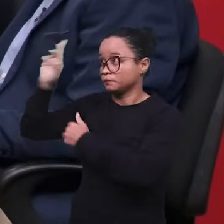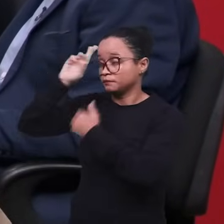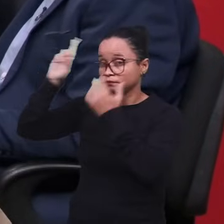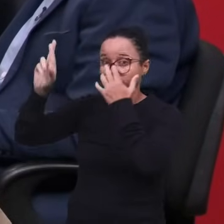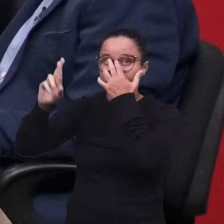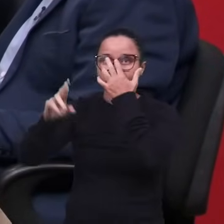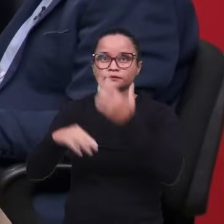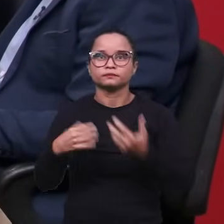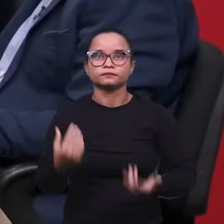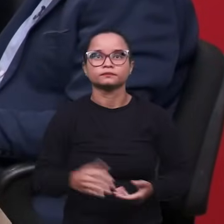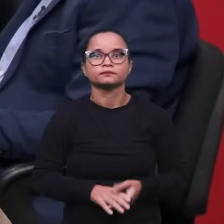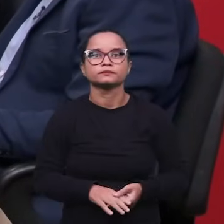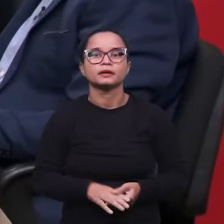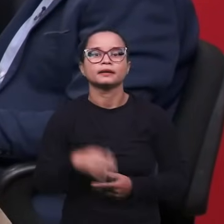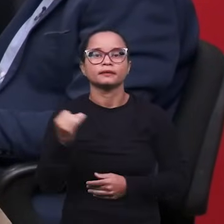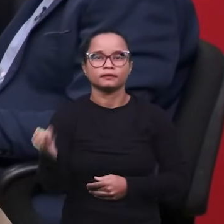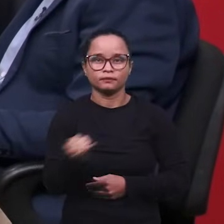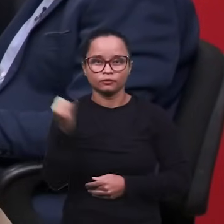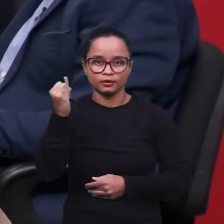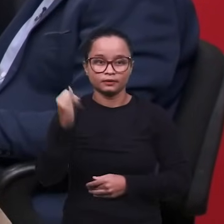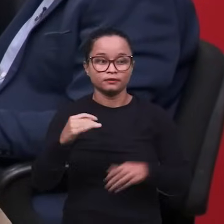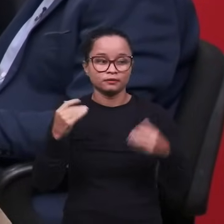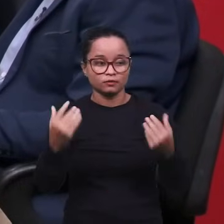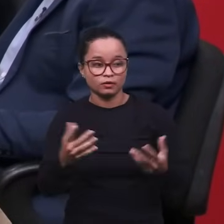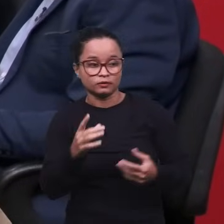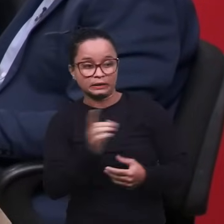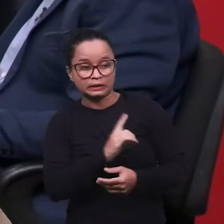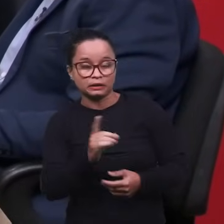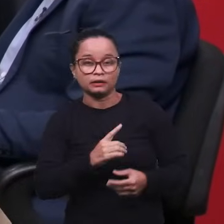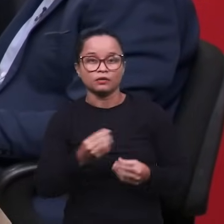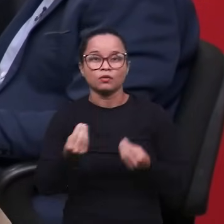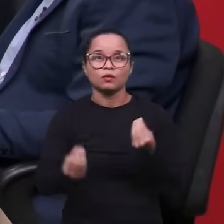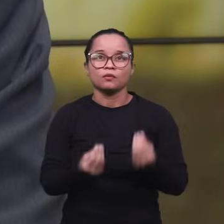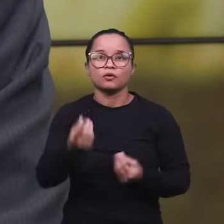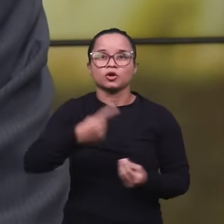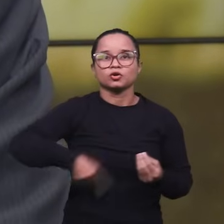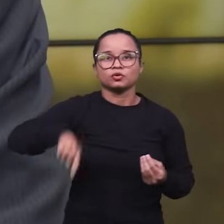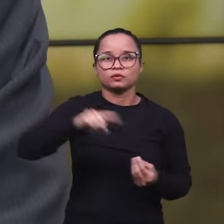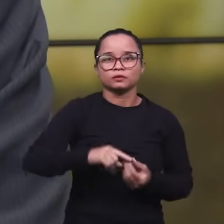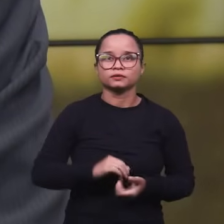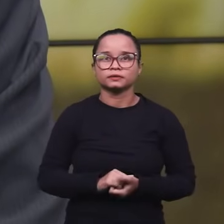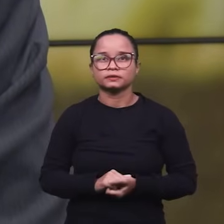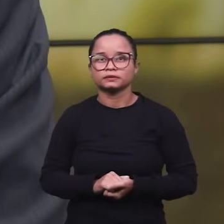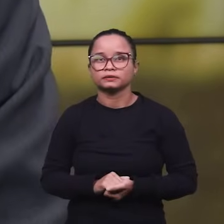Senhor, qual a importância do não? Quando é que a gente pode